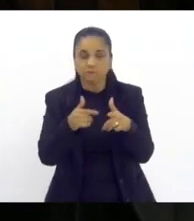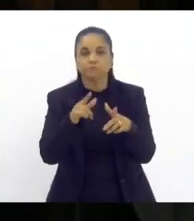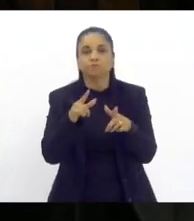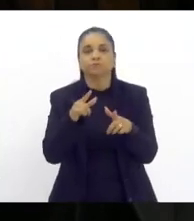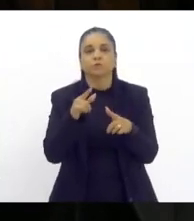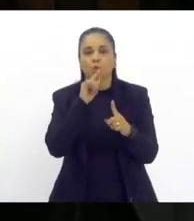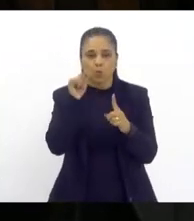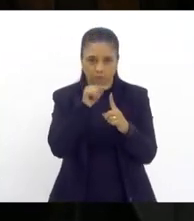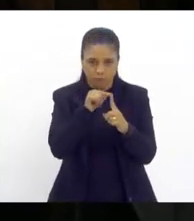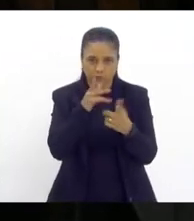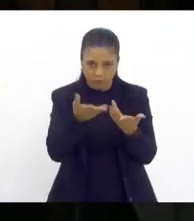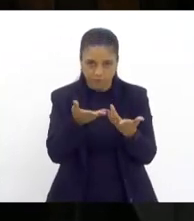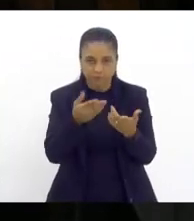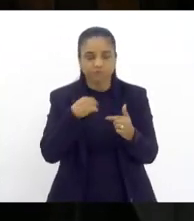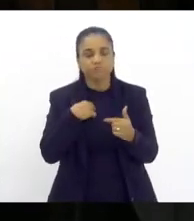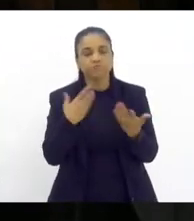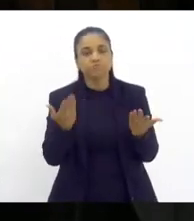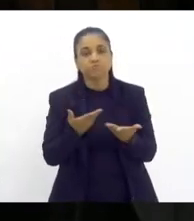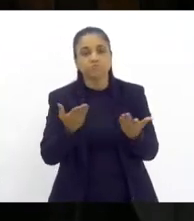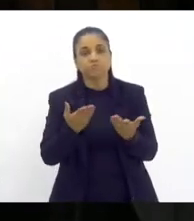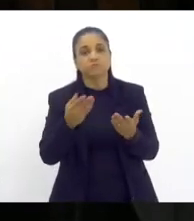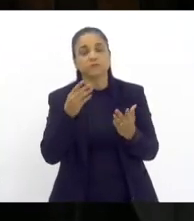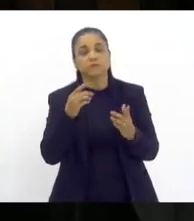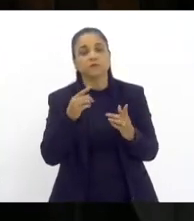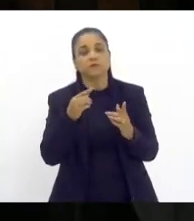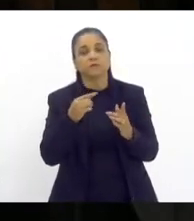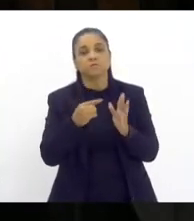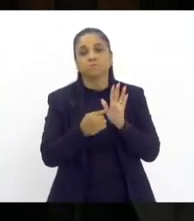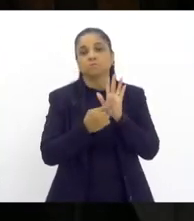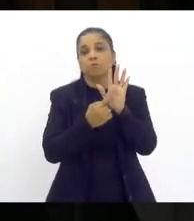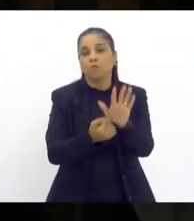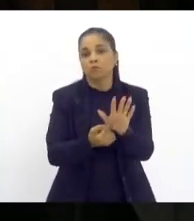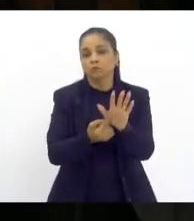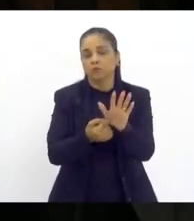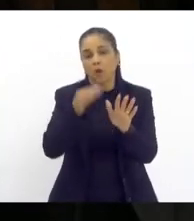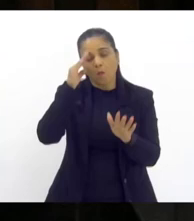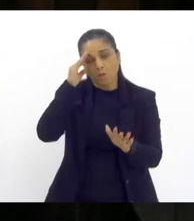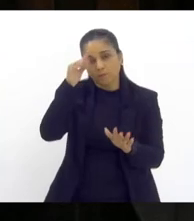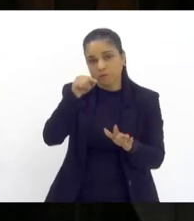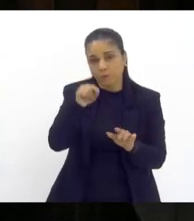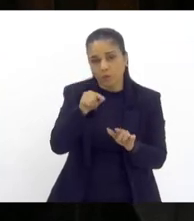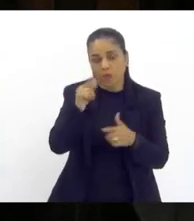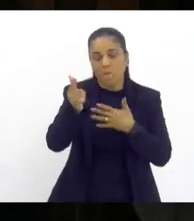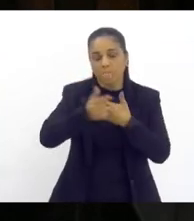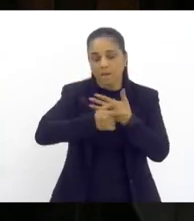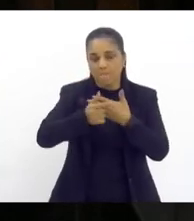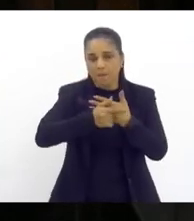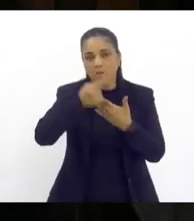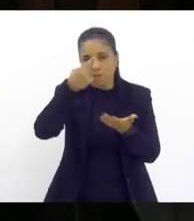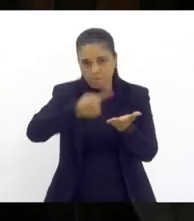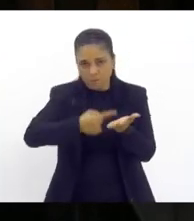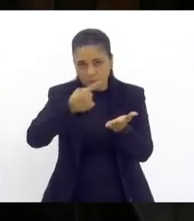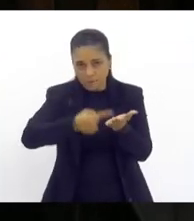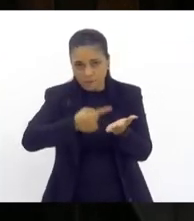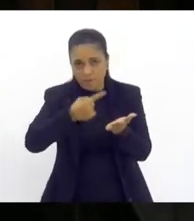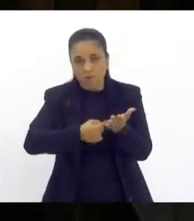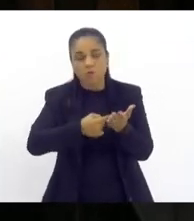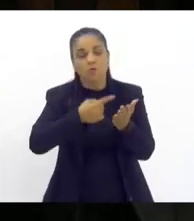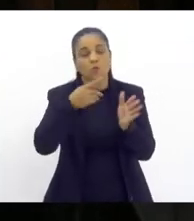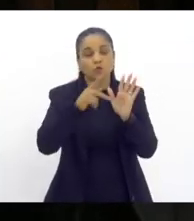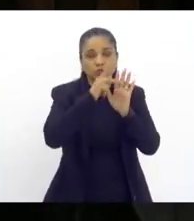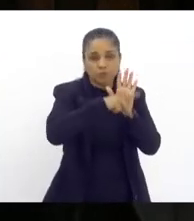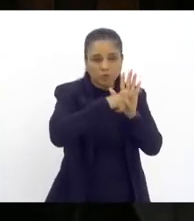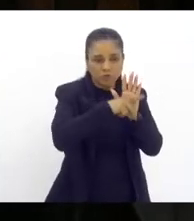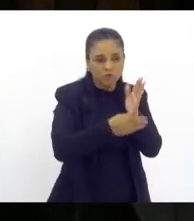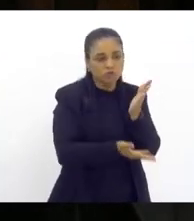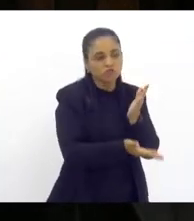é importante destacar que a gente tem cumprido esse papel, não só com os projetos desarquivados de